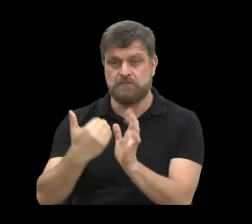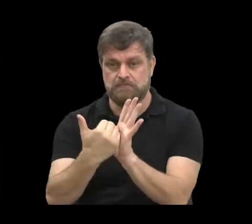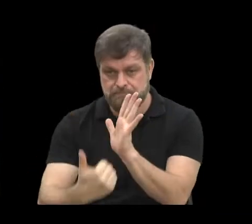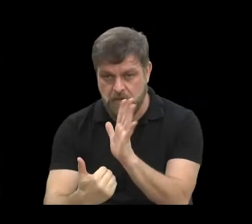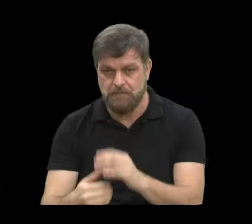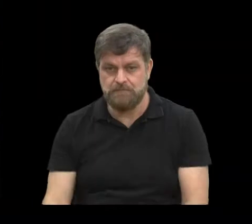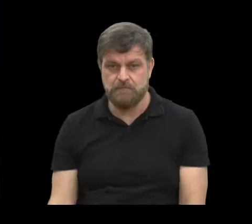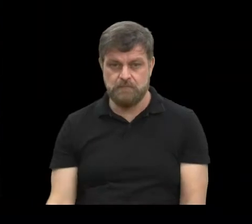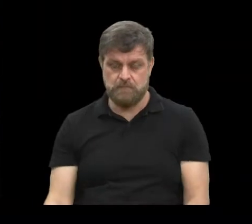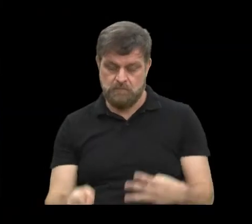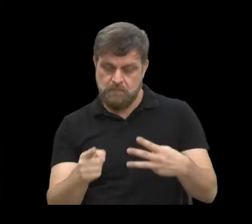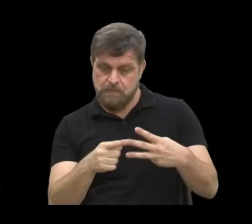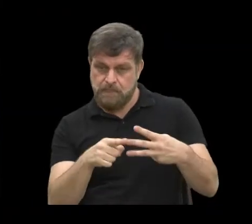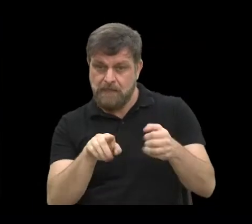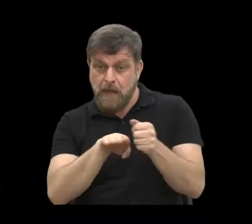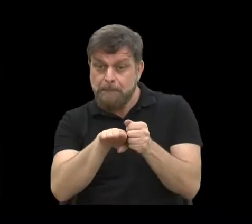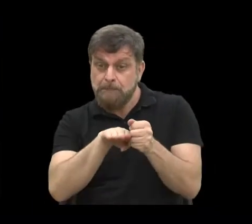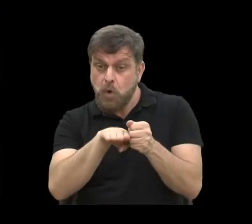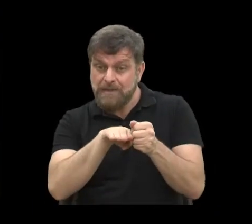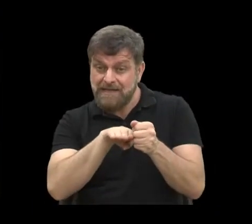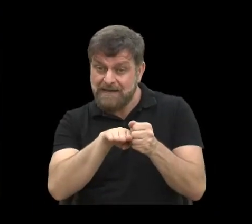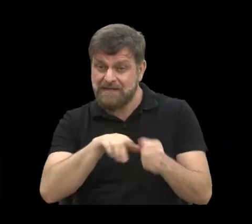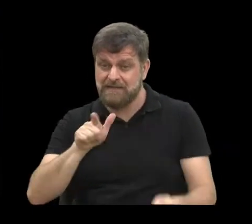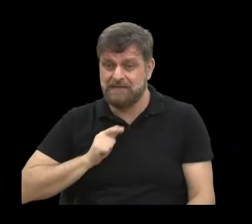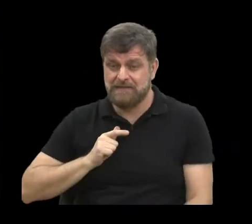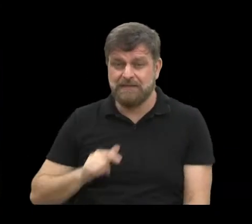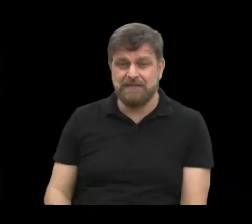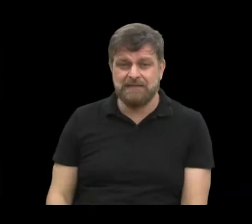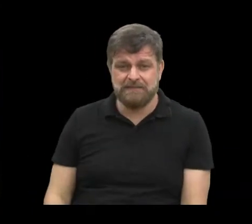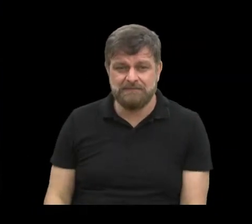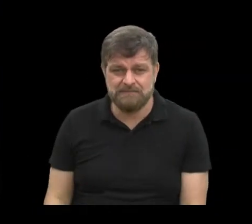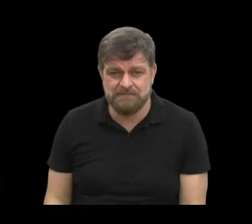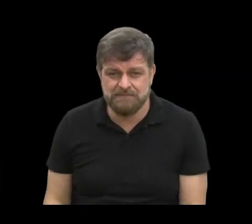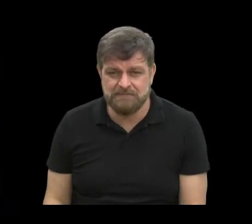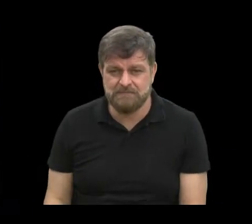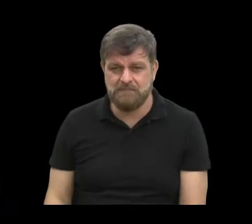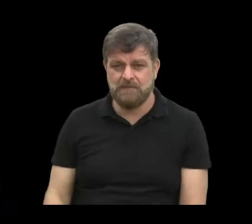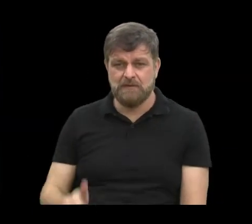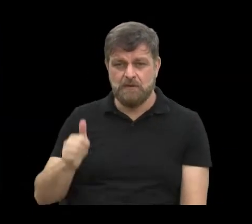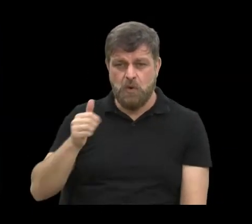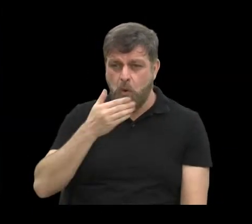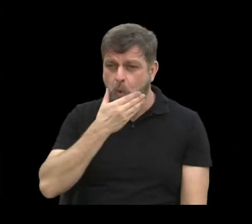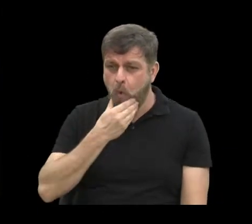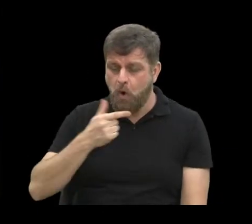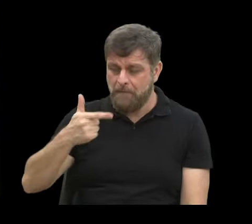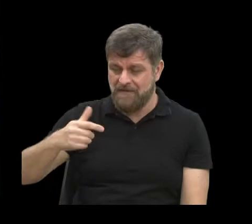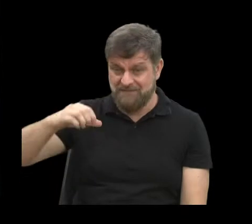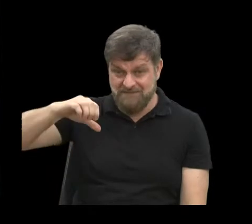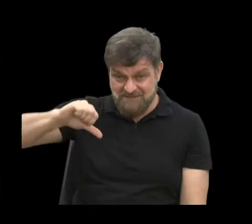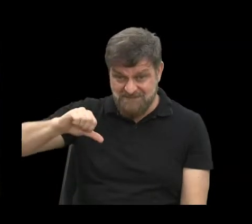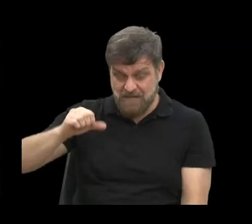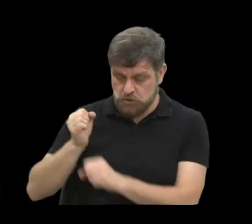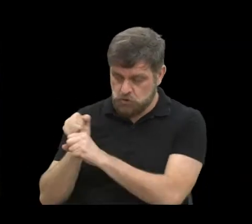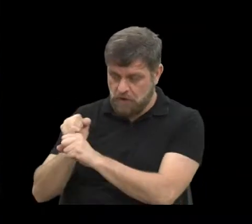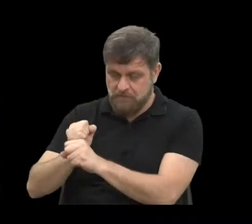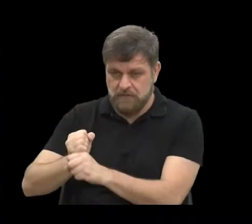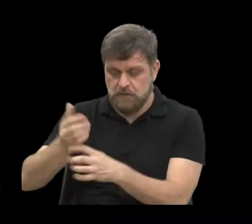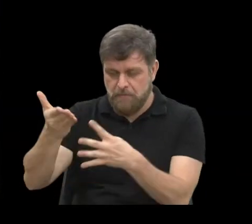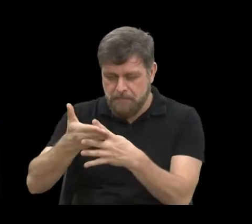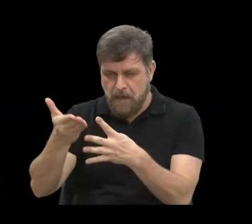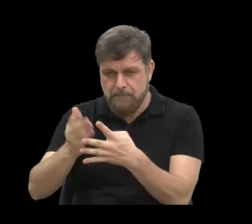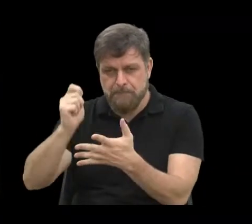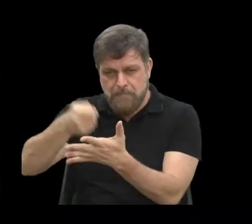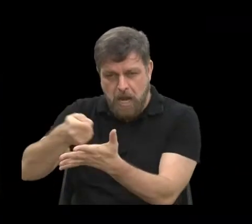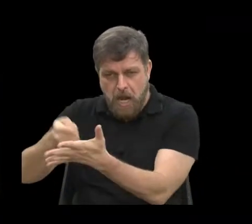deficiência moderada, nós vamos ter a redução para 29 anos de tempo de contribuição para o homem